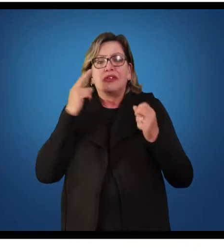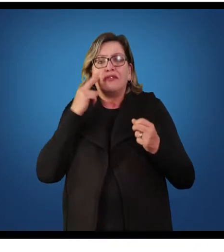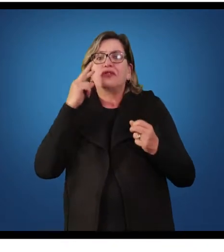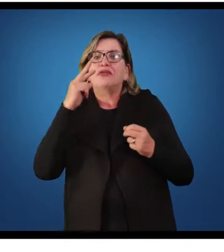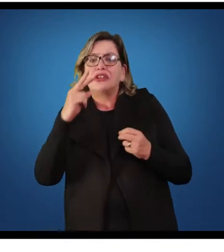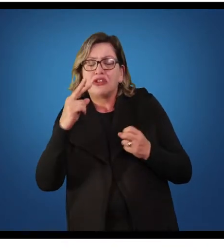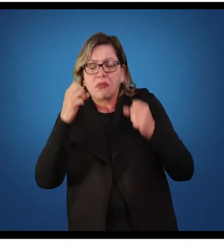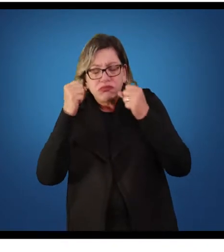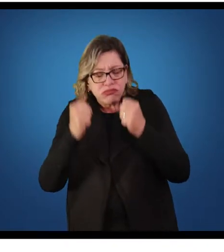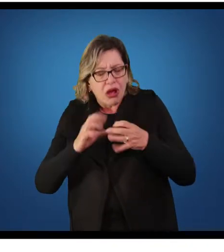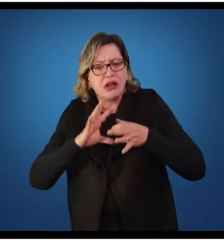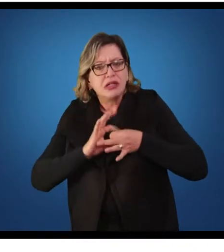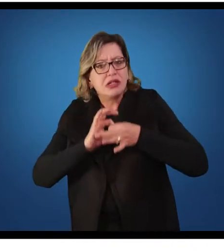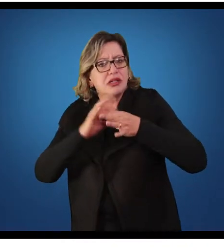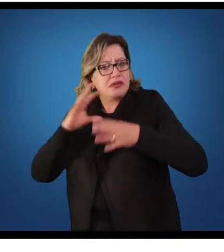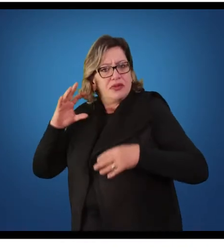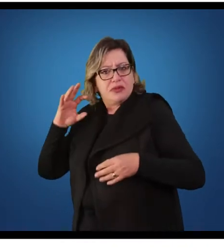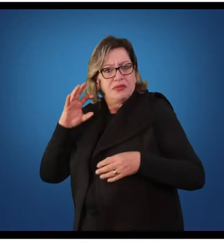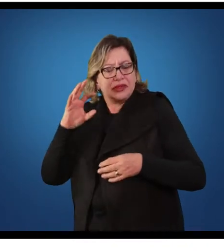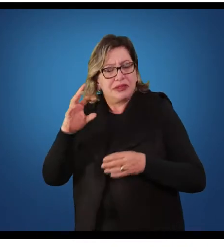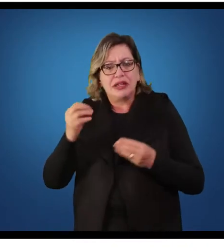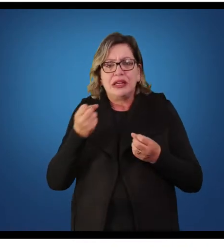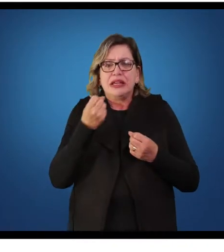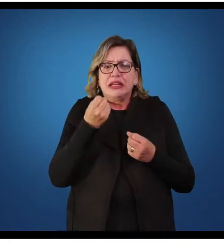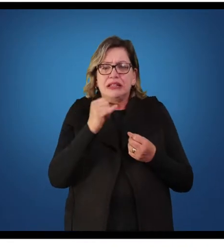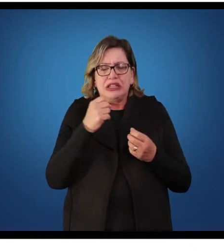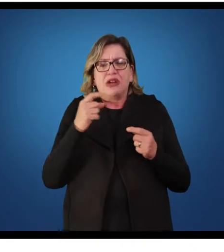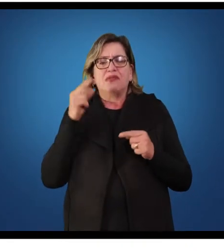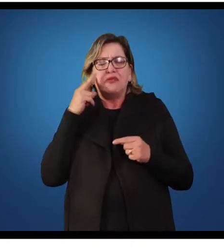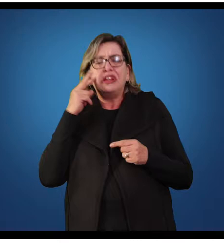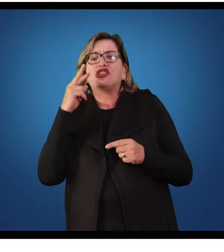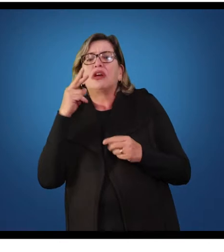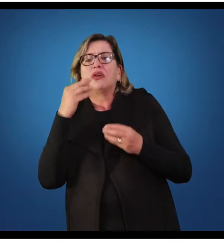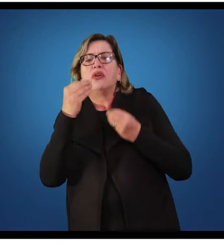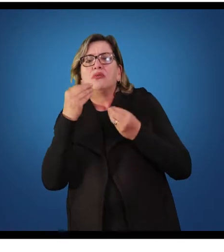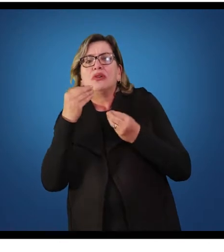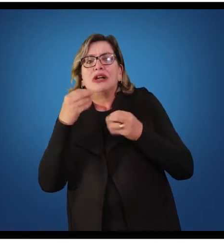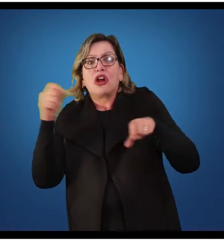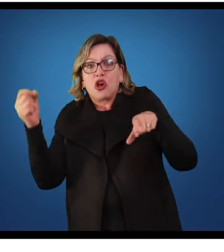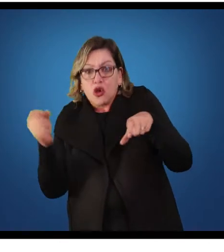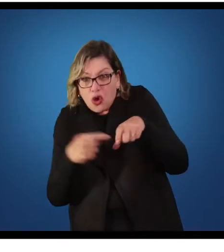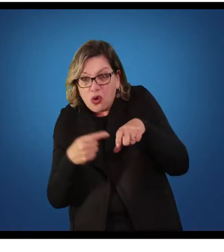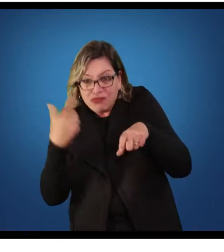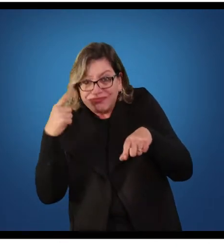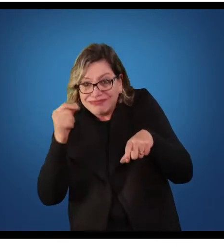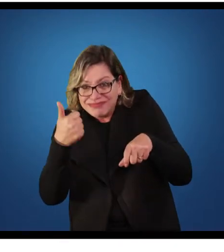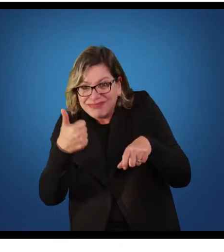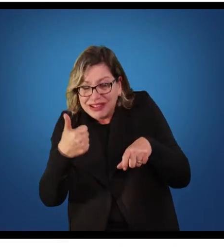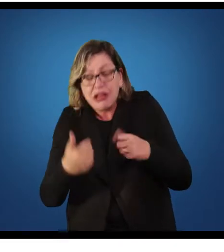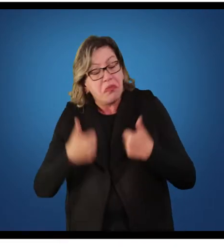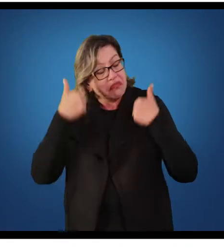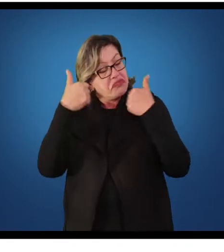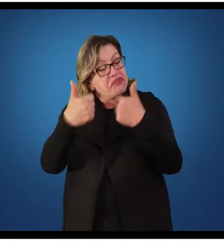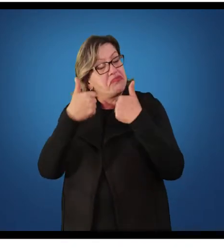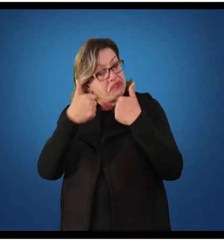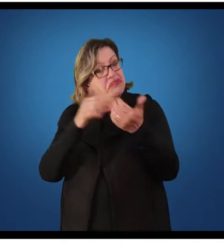Posso. Se eu arremessar assim e for gol, vale?